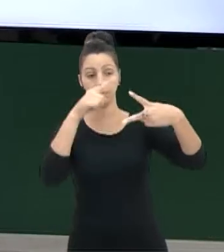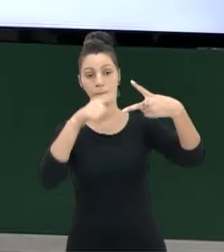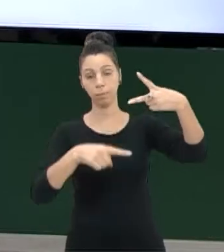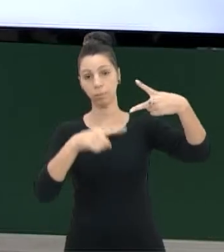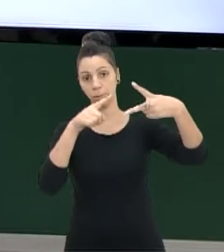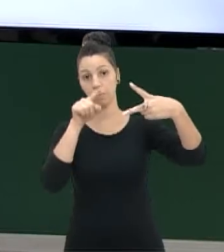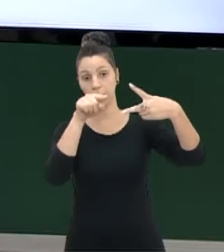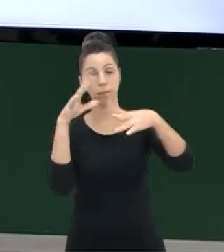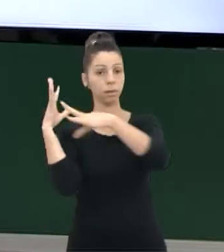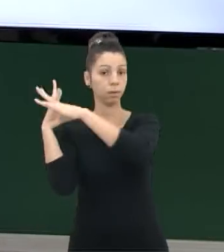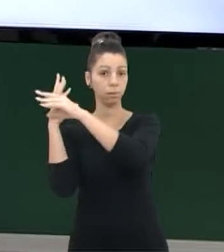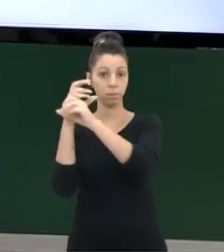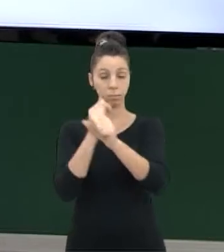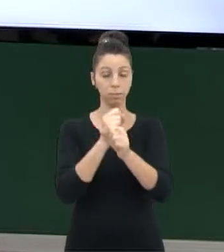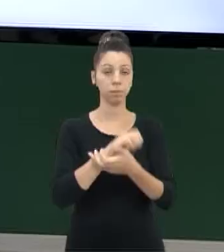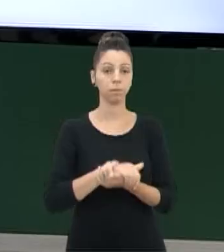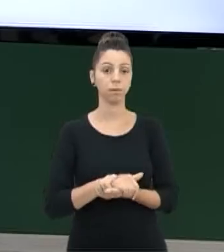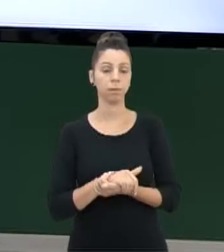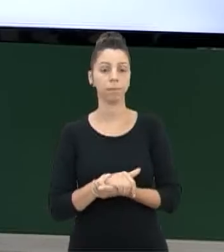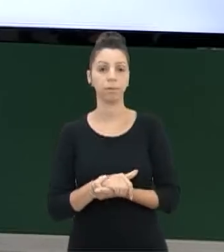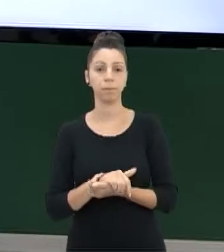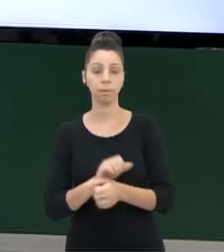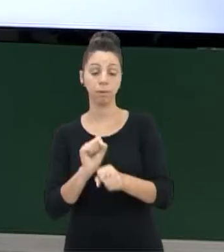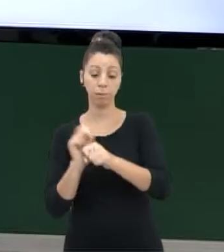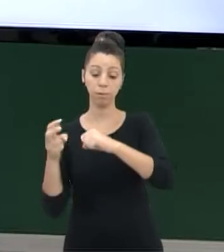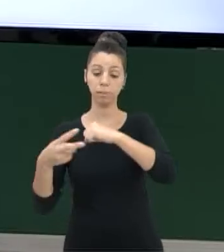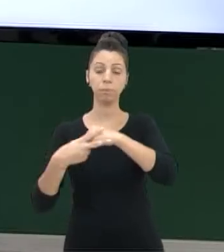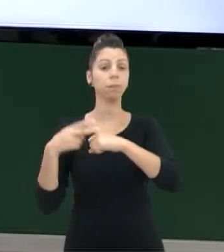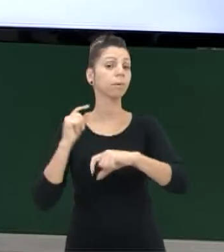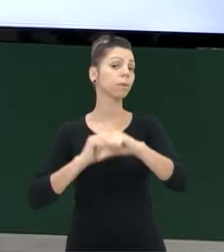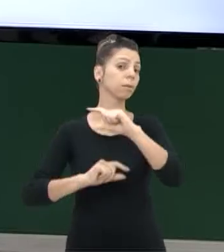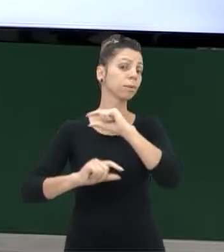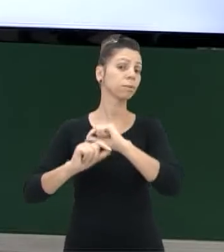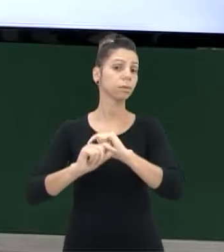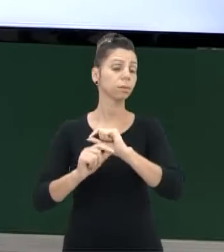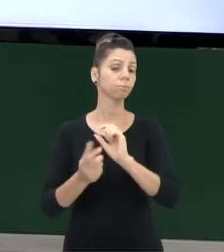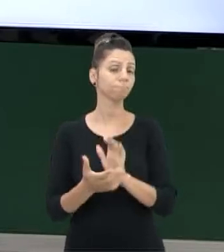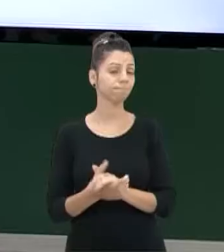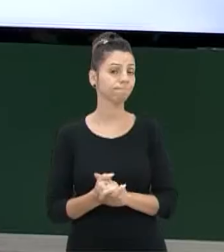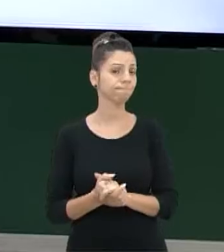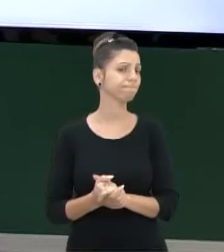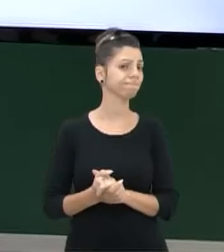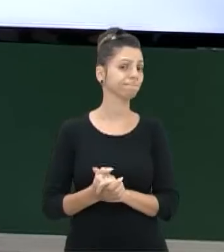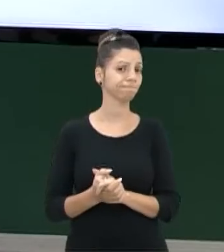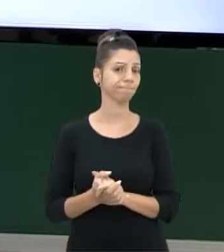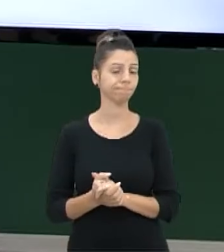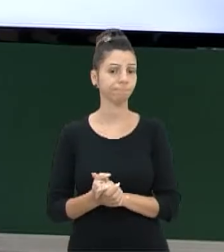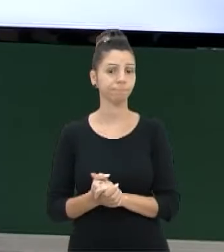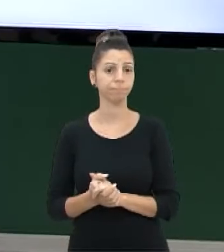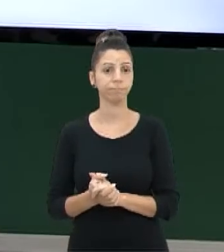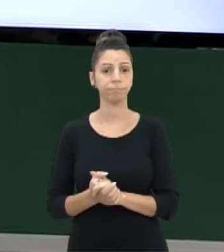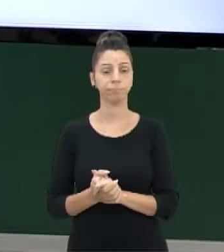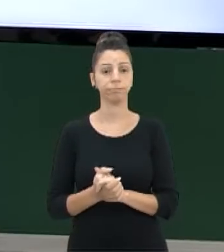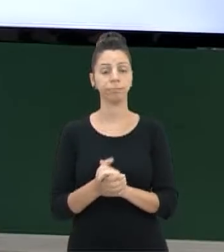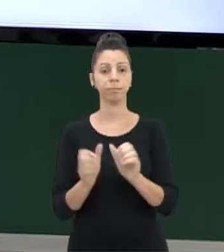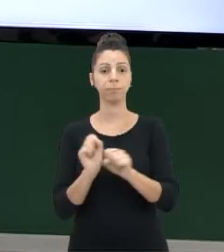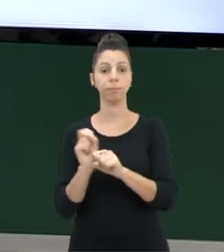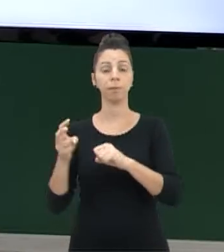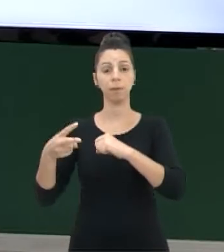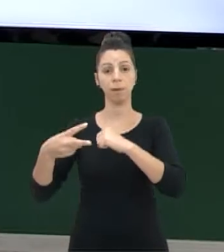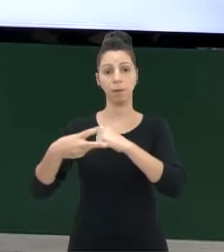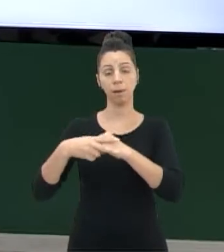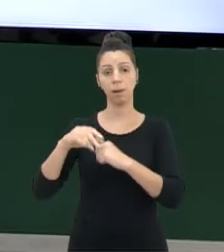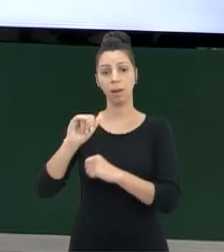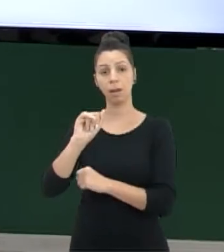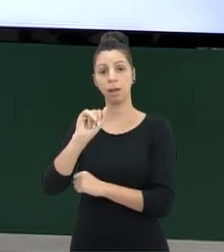você relembrar. Quando a gente fala de advérbio, a gente está falando de quê, professora? E quando a gente está falando de adjunto adverbial, a gente está falando de quê?